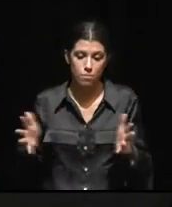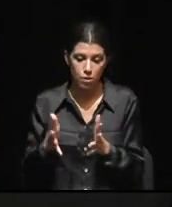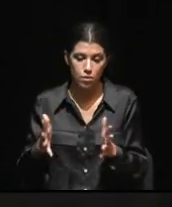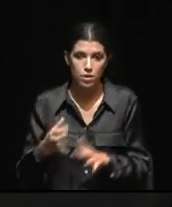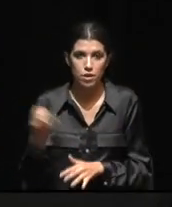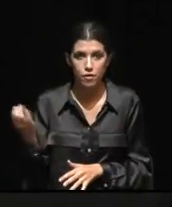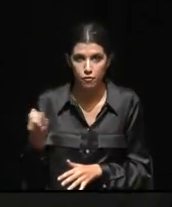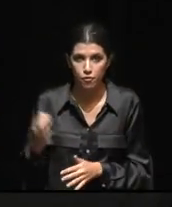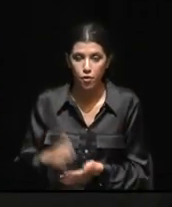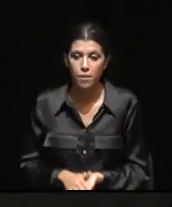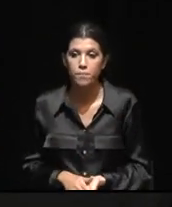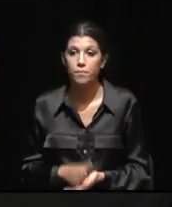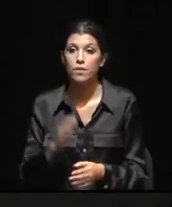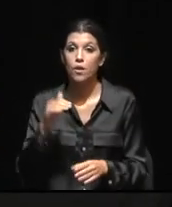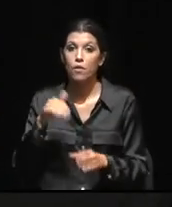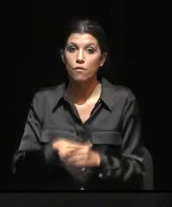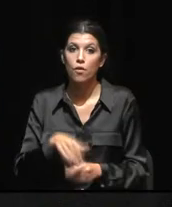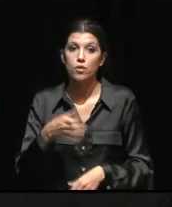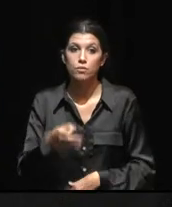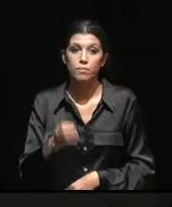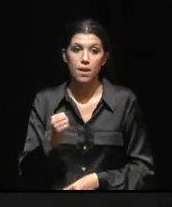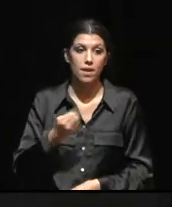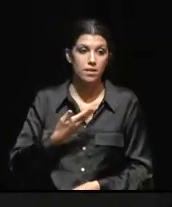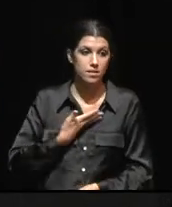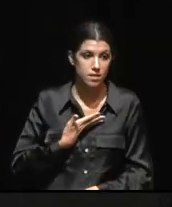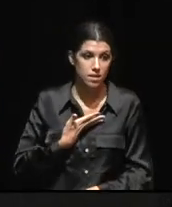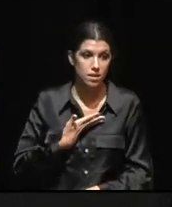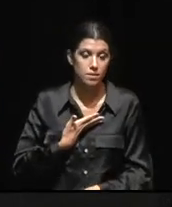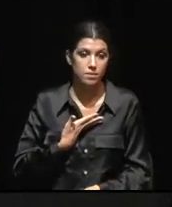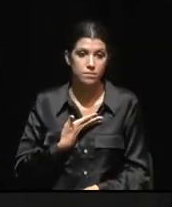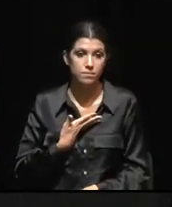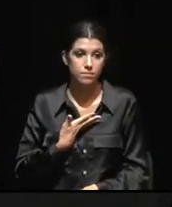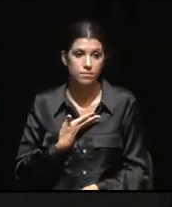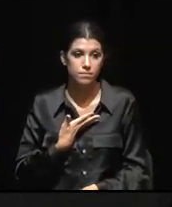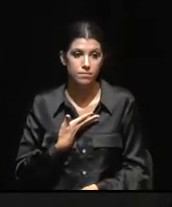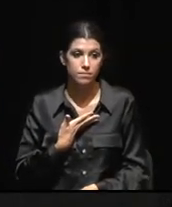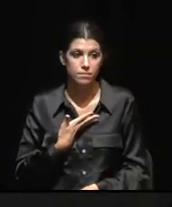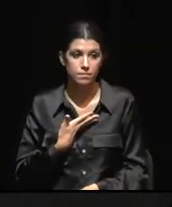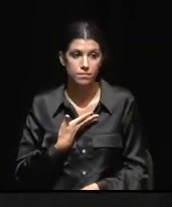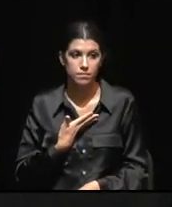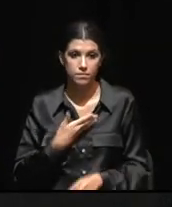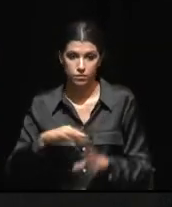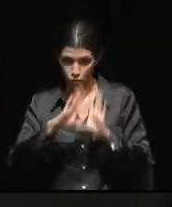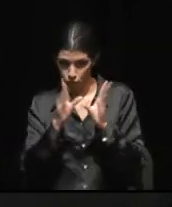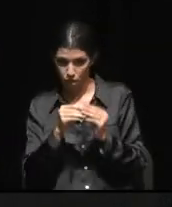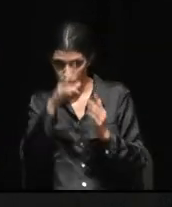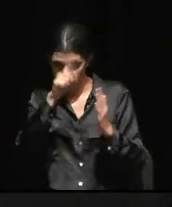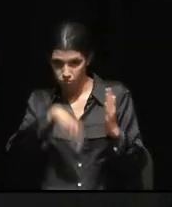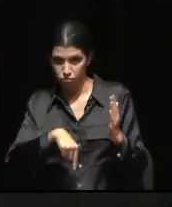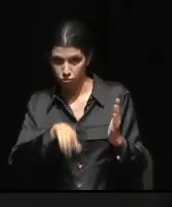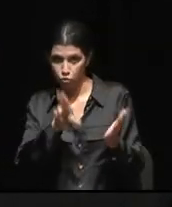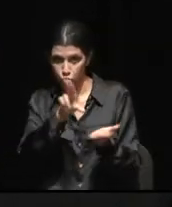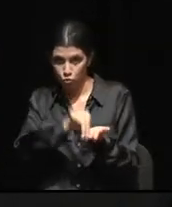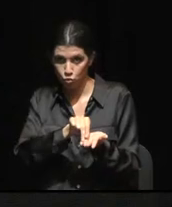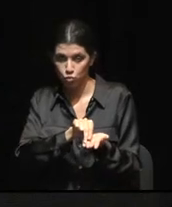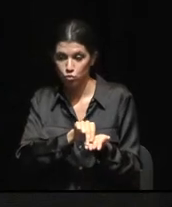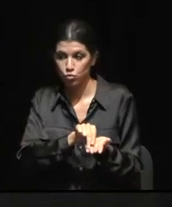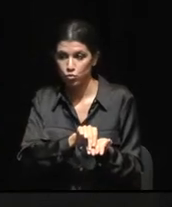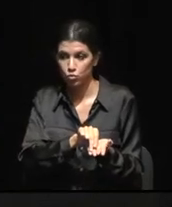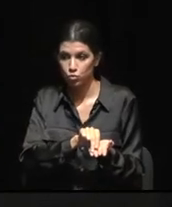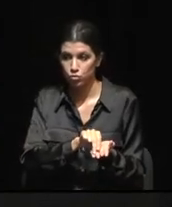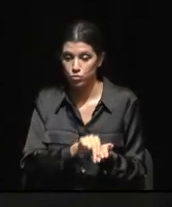maioria quanto ao voto do PSD hum Total não é preciso pontos não